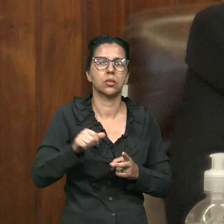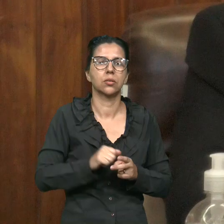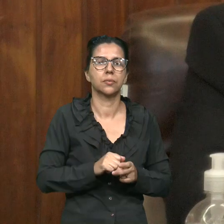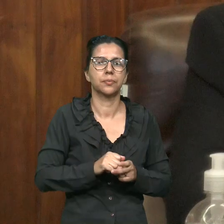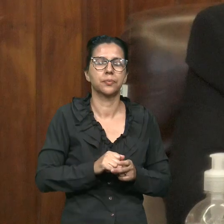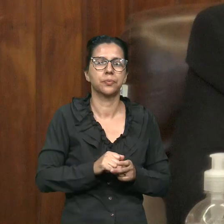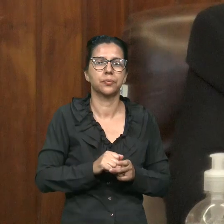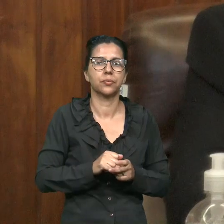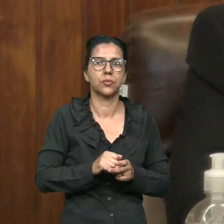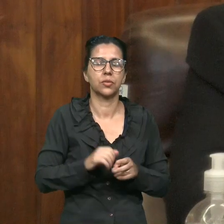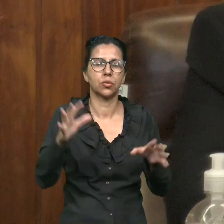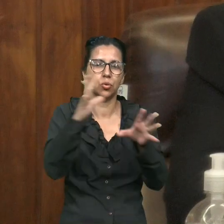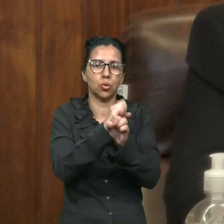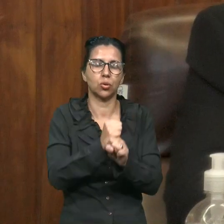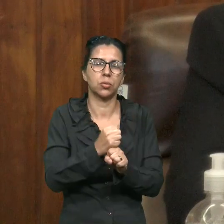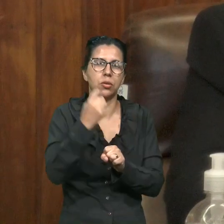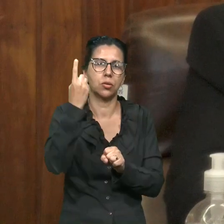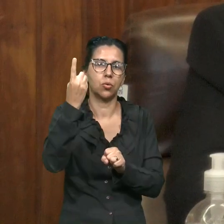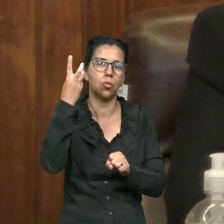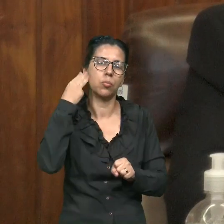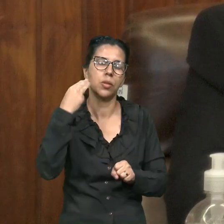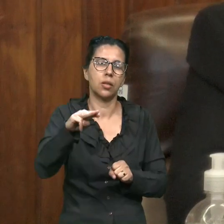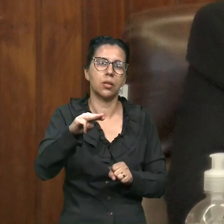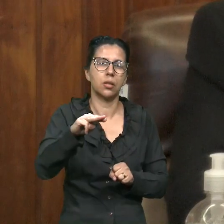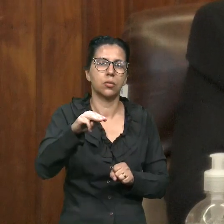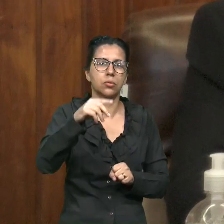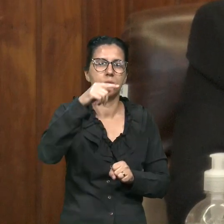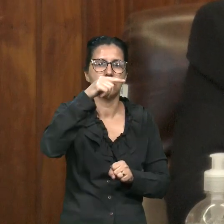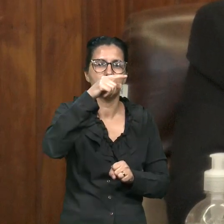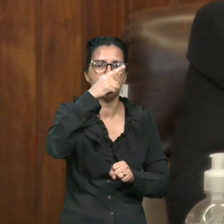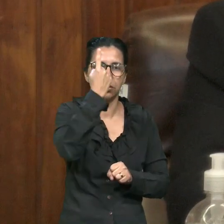R$ 126.745. Valor total até o momento